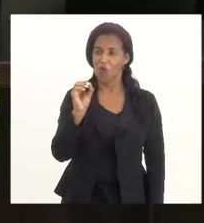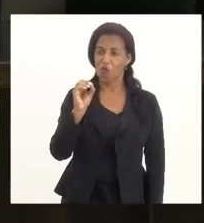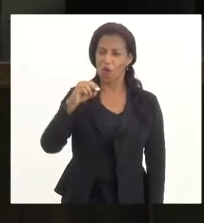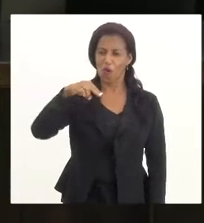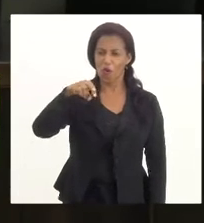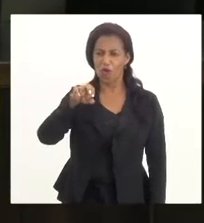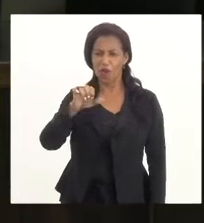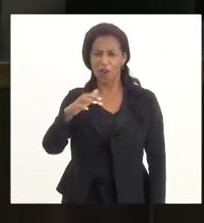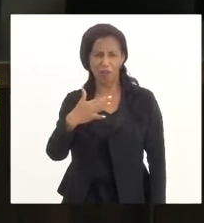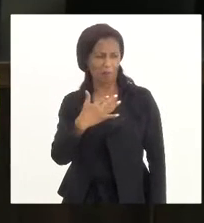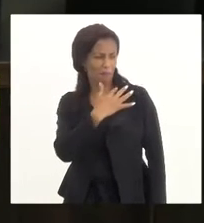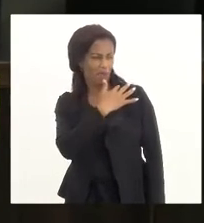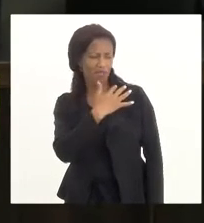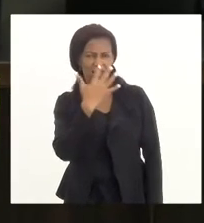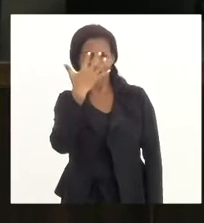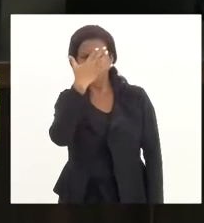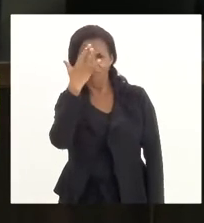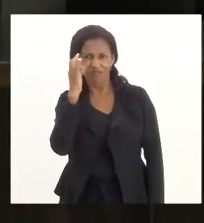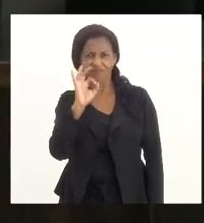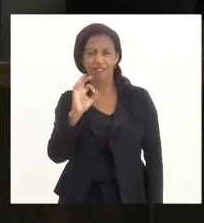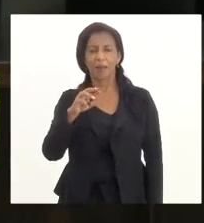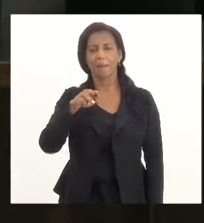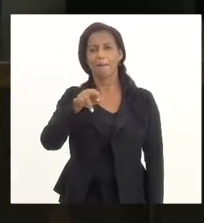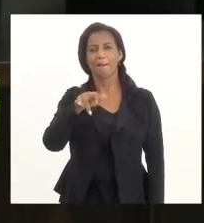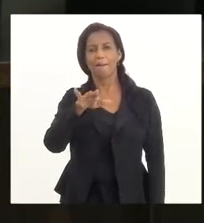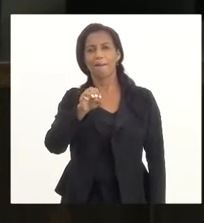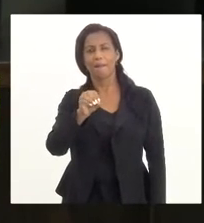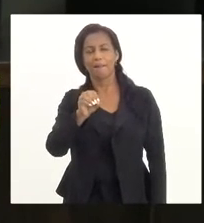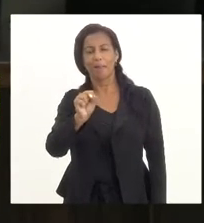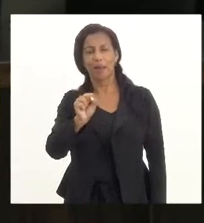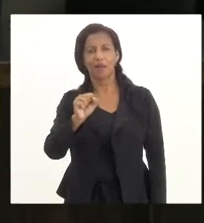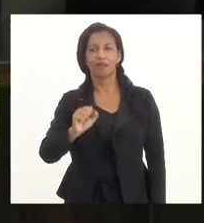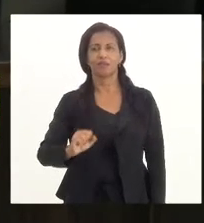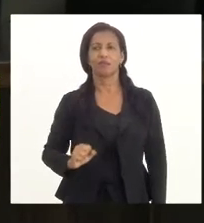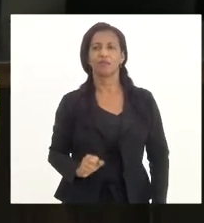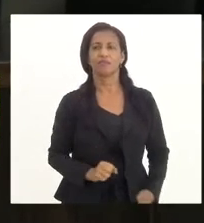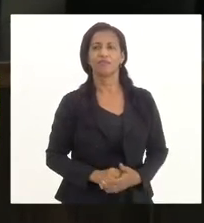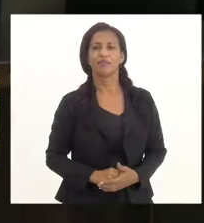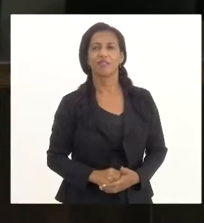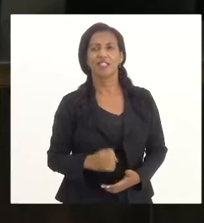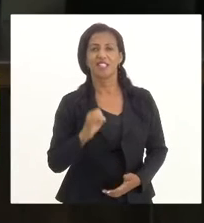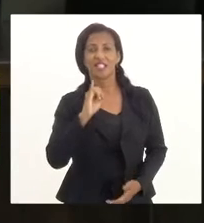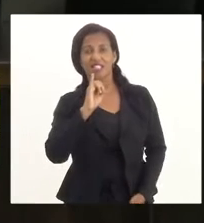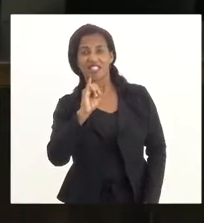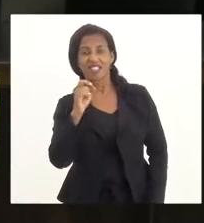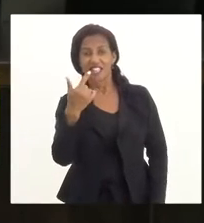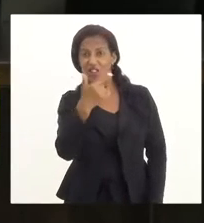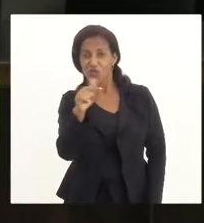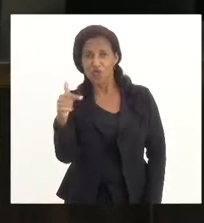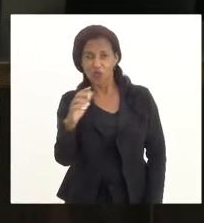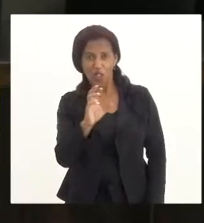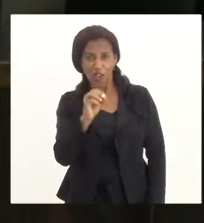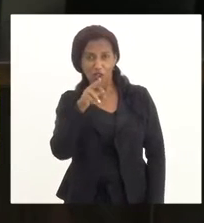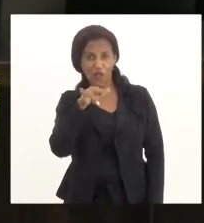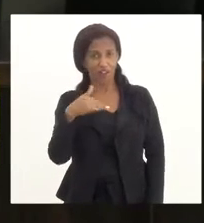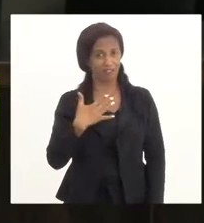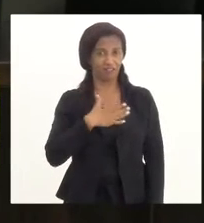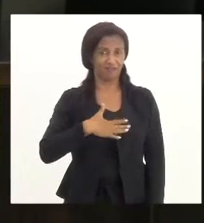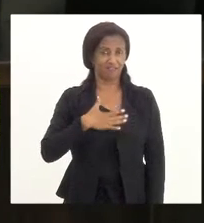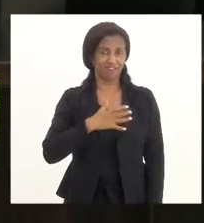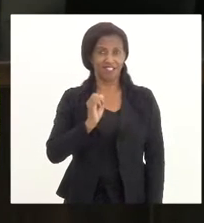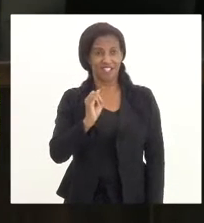porque eu não sei ver patente de longe Coronel Marcos Vinícius se eu for se ele não for o Coronel ele ficar